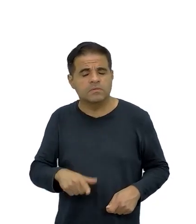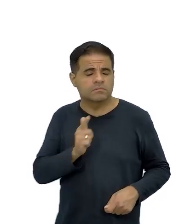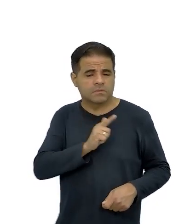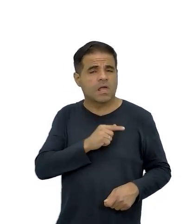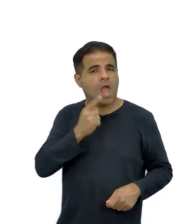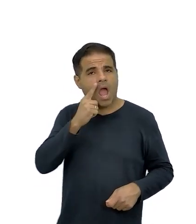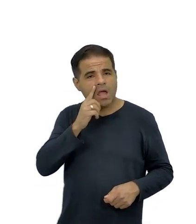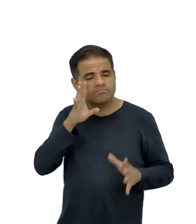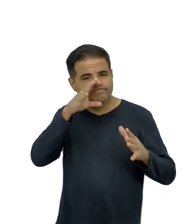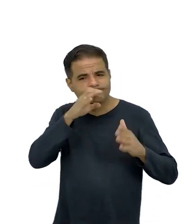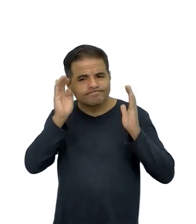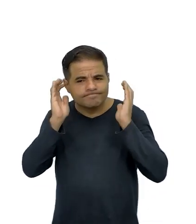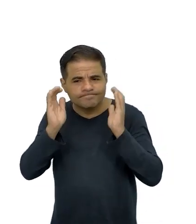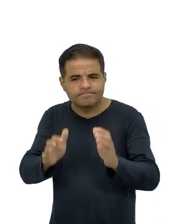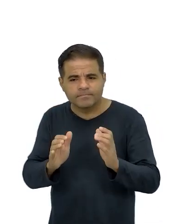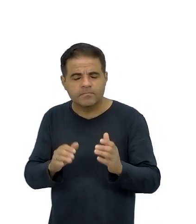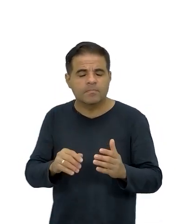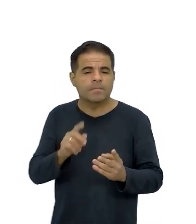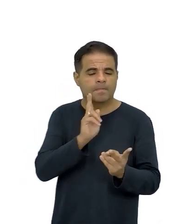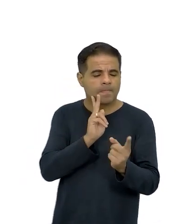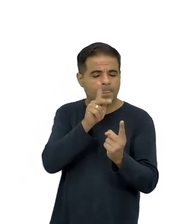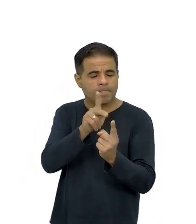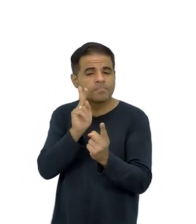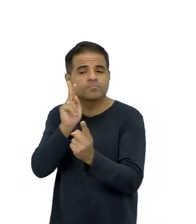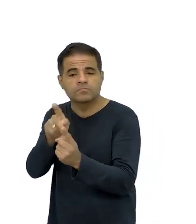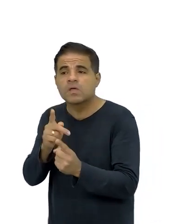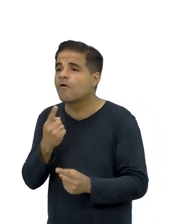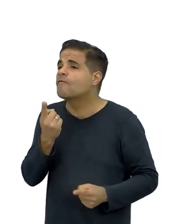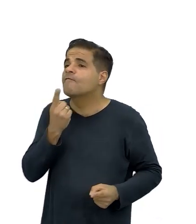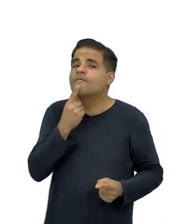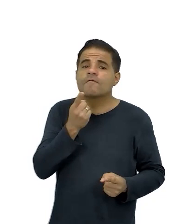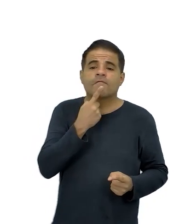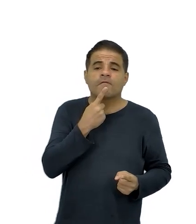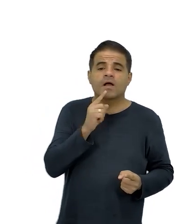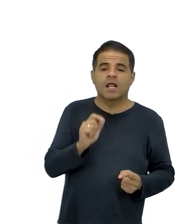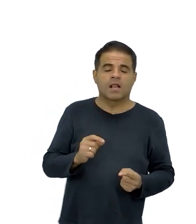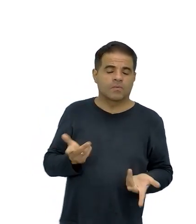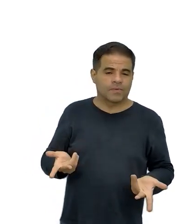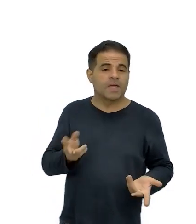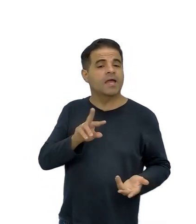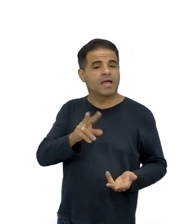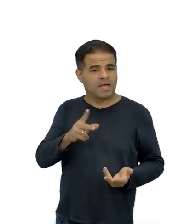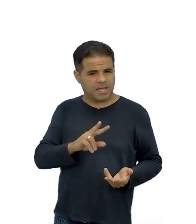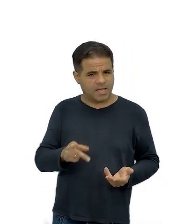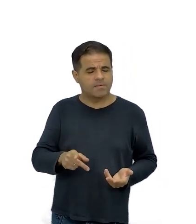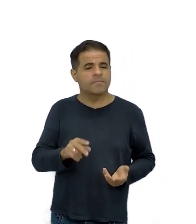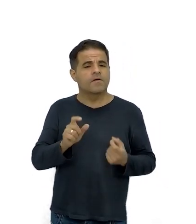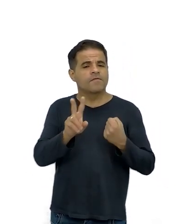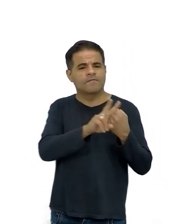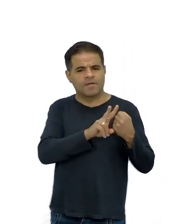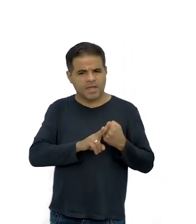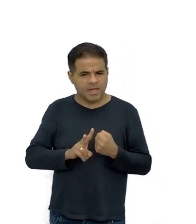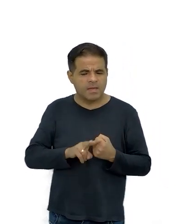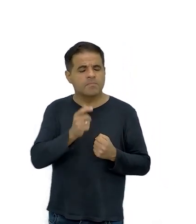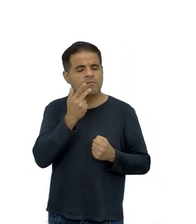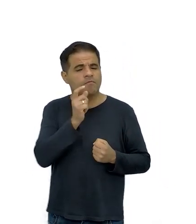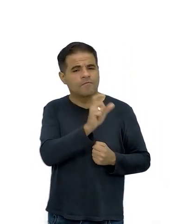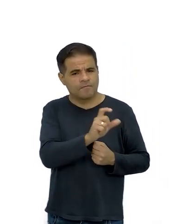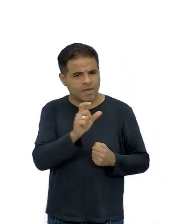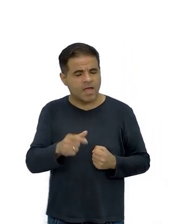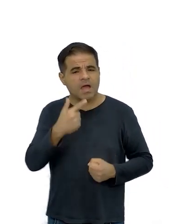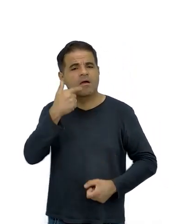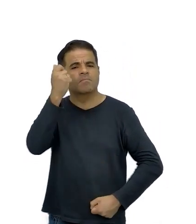uma fidelidade ao que os personagens falam. Em ambos, há verbos de fala ou verbos